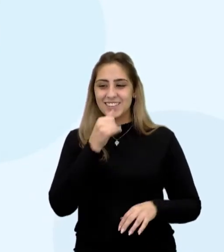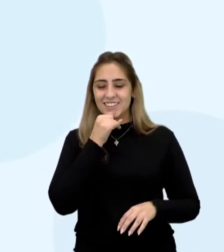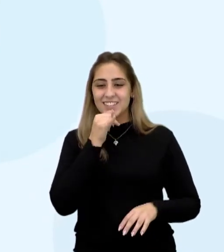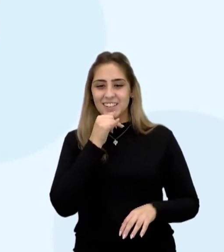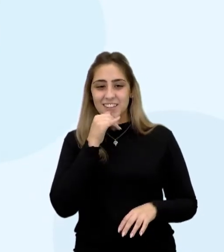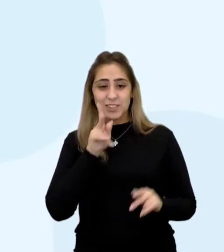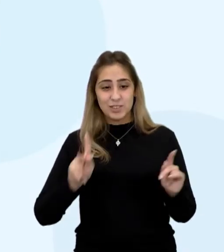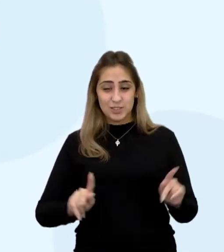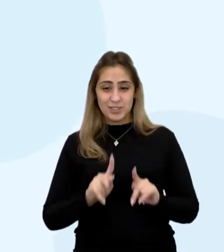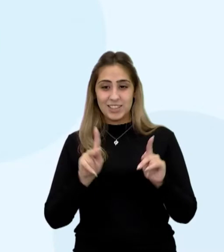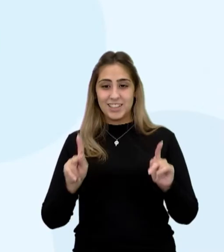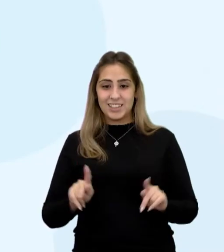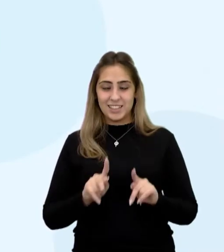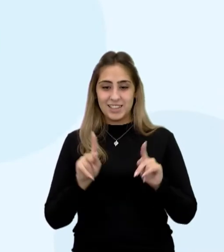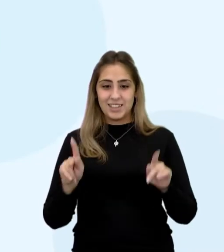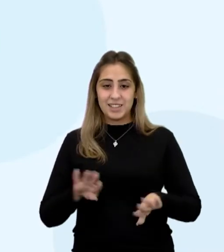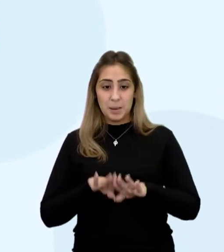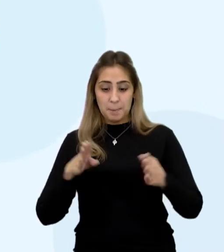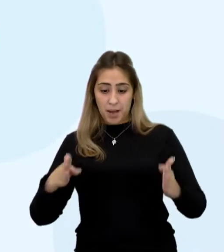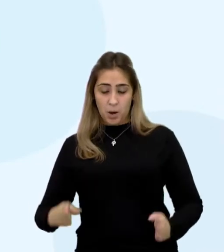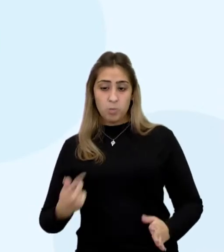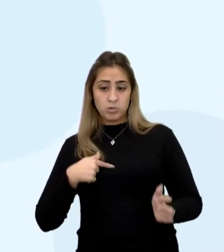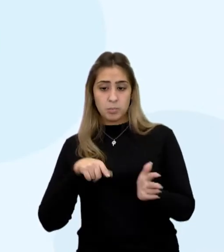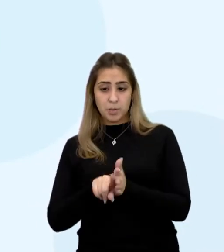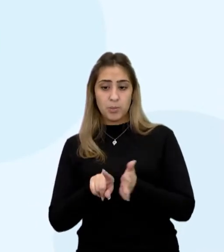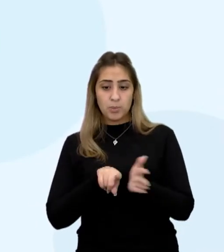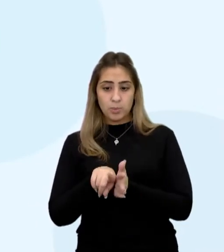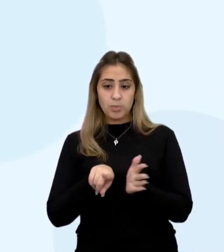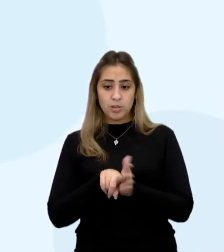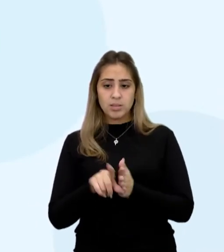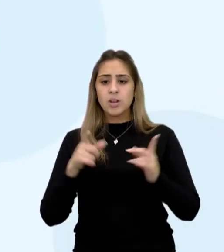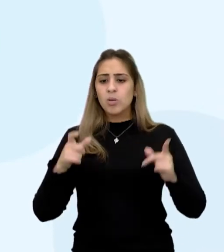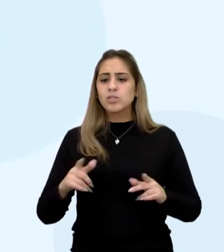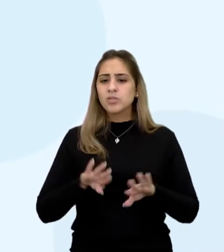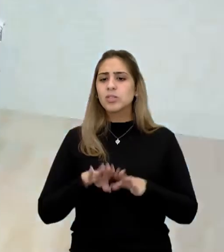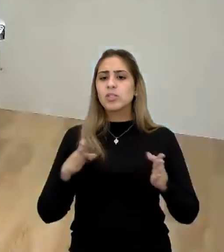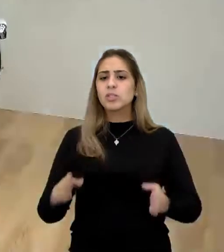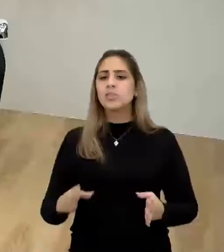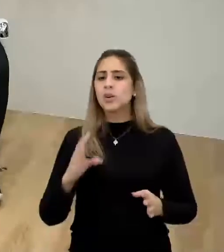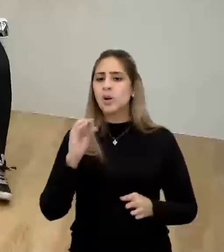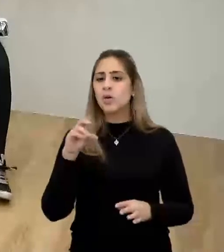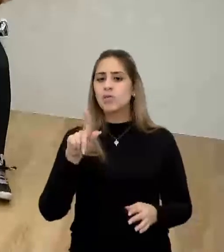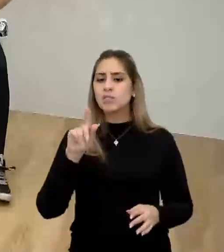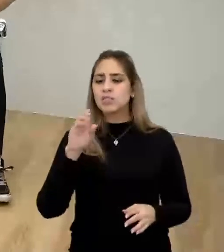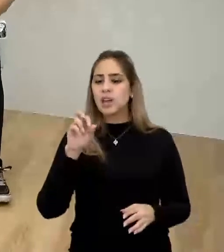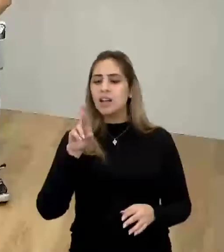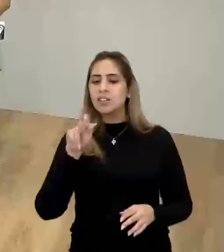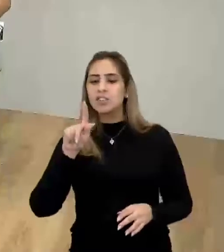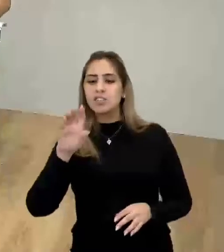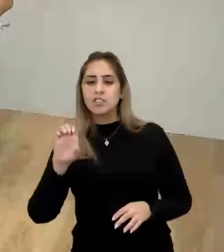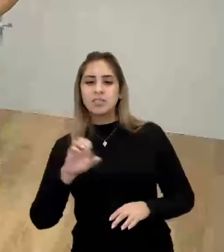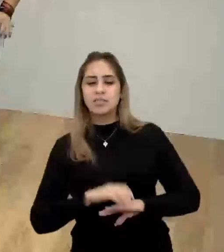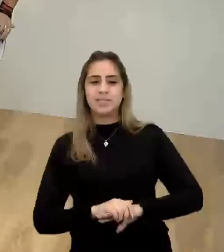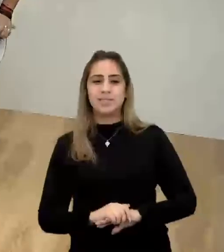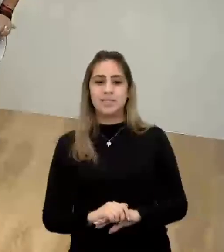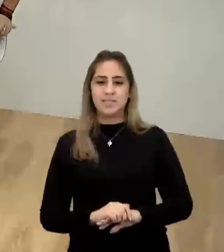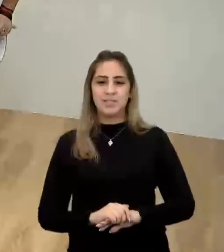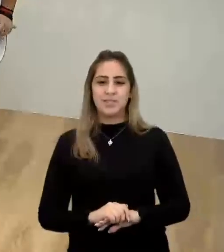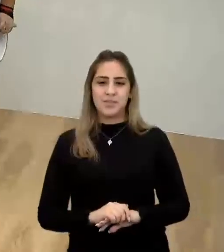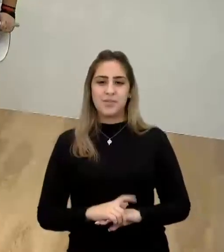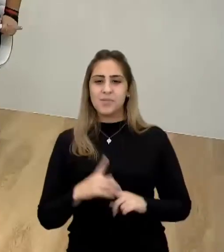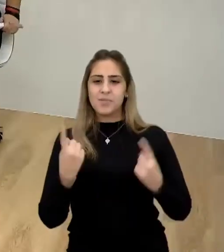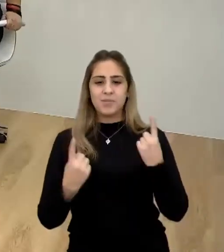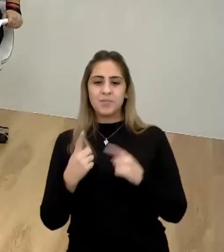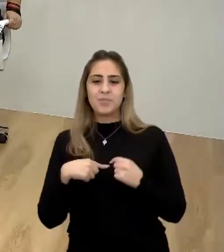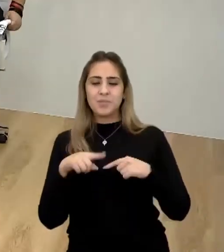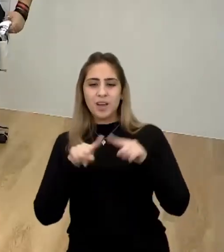de shopping é o balcão de perguntas. Você fala, onde É o balcão fica de tal loja? perguntas? Tá escrito concierge, aí você chega lá e nunca fala, reparei. onde é a